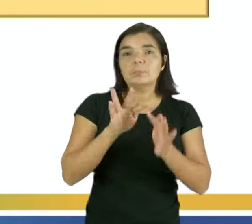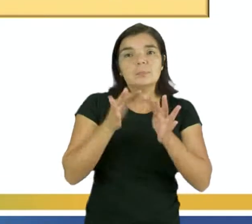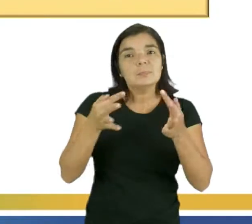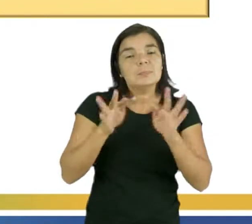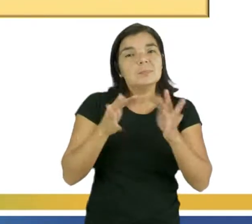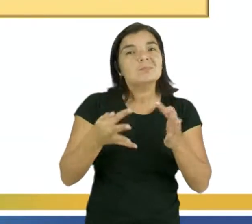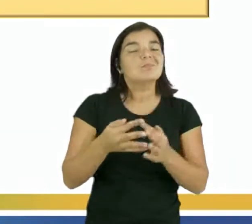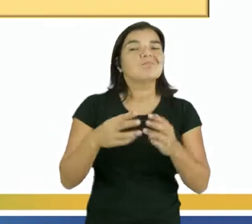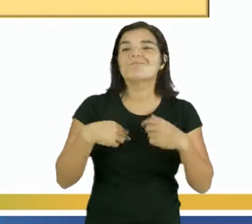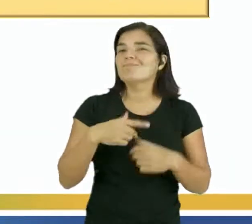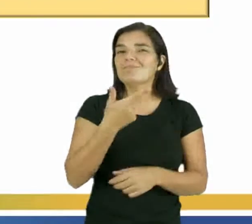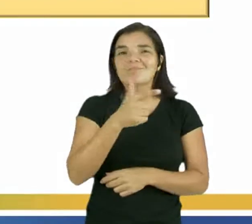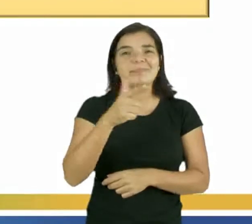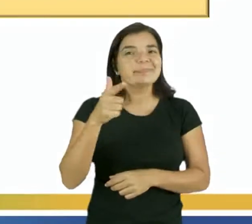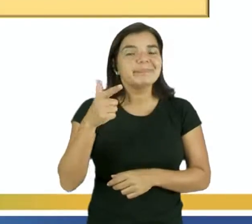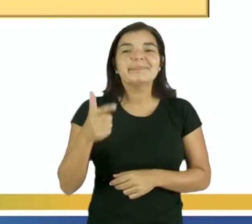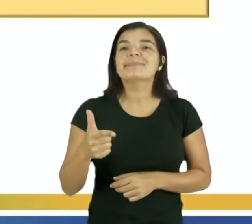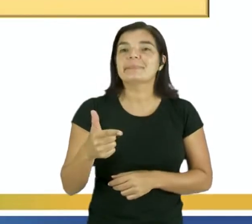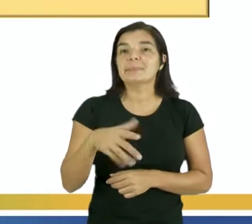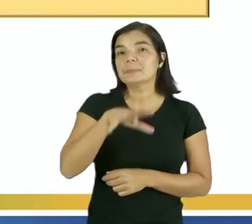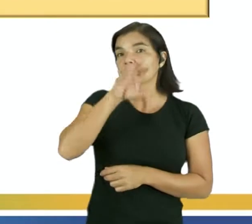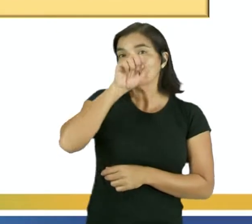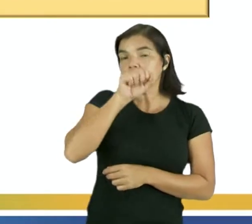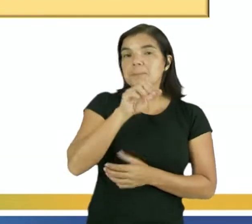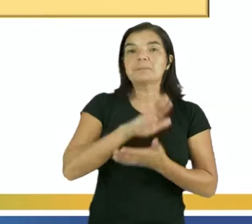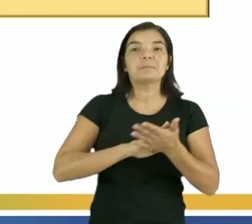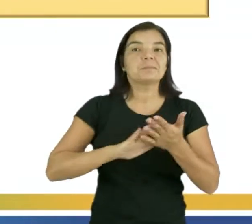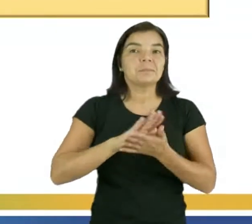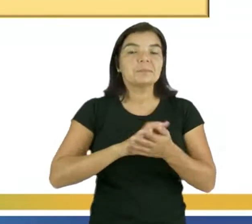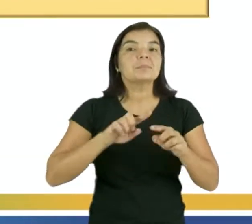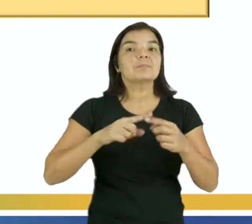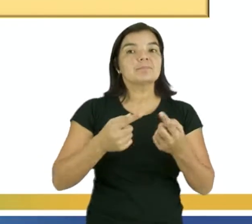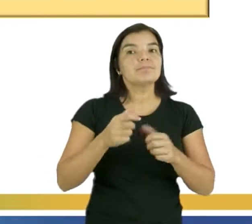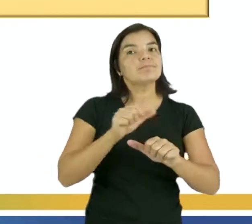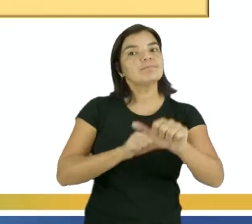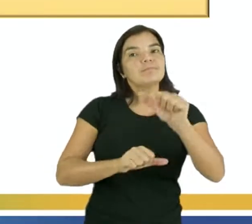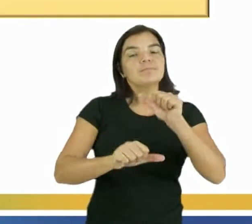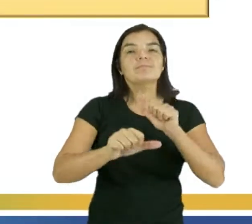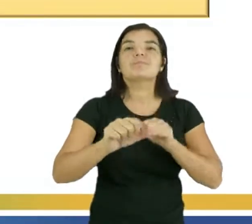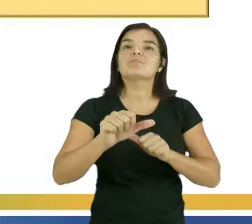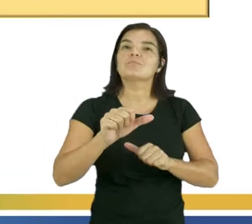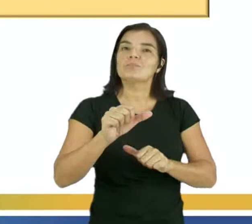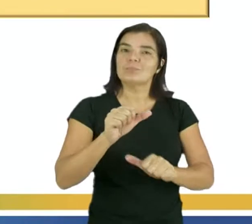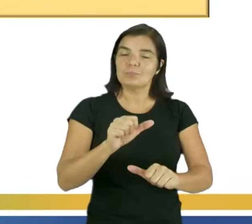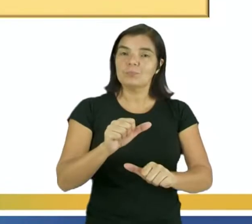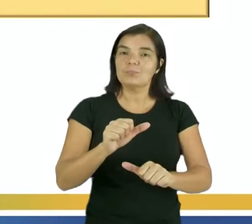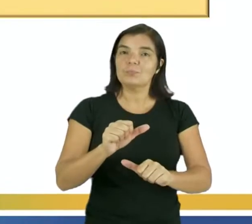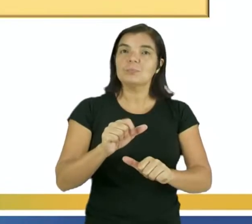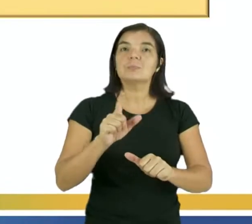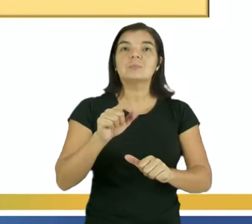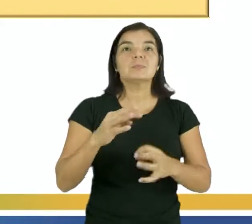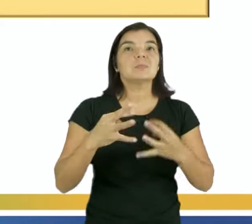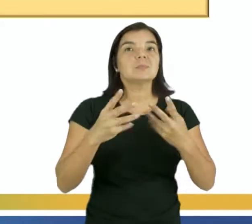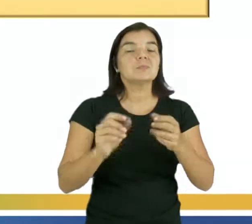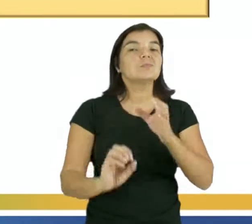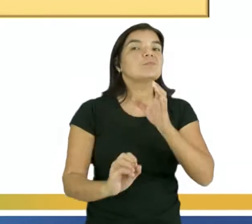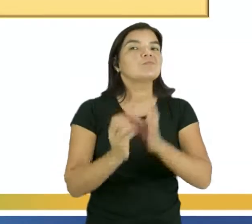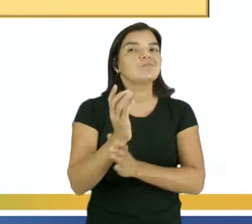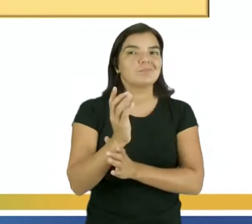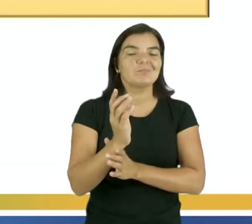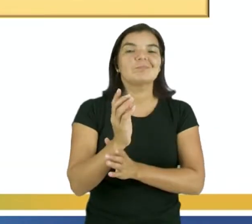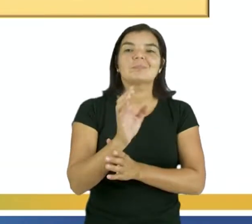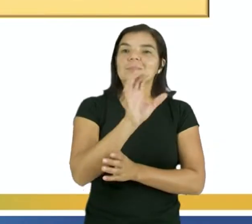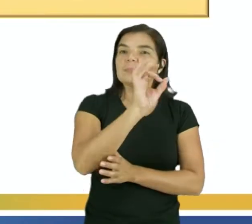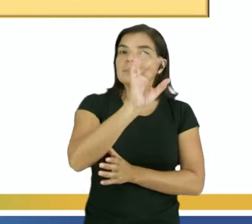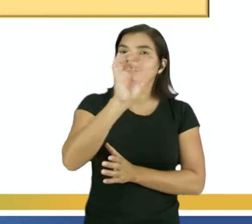simples, eles não possuem um sistema respiratório. Então, as suas trocas gasosas e a sua excreção vai ocorrer diretamente